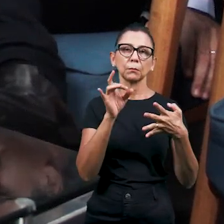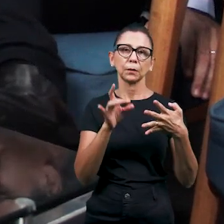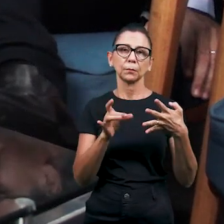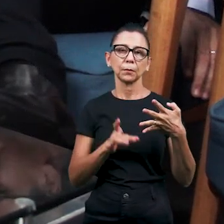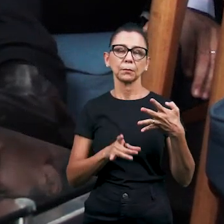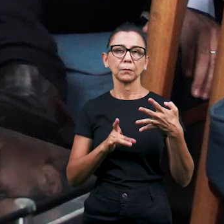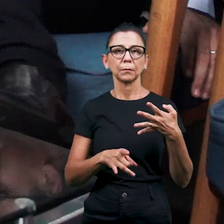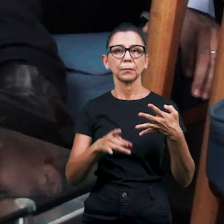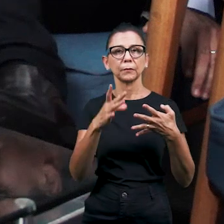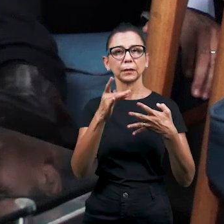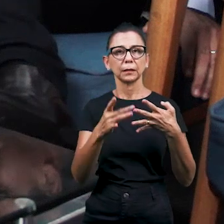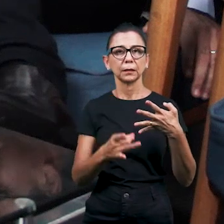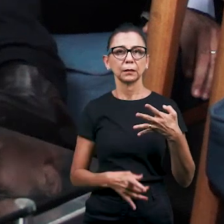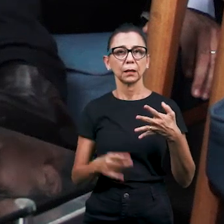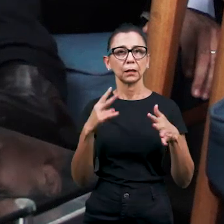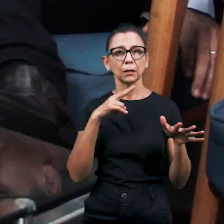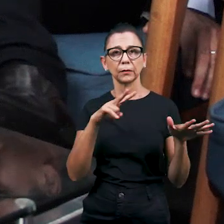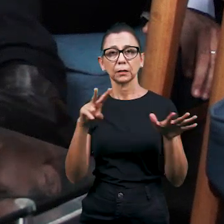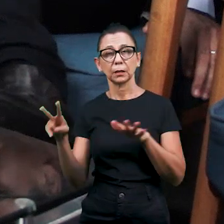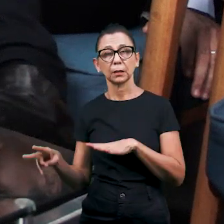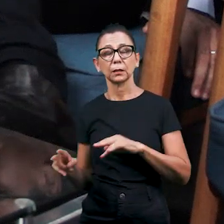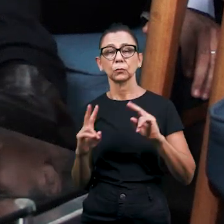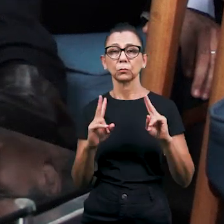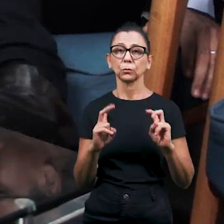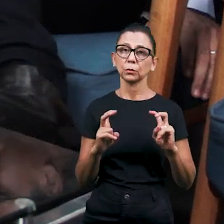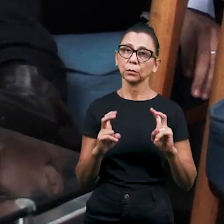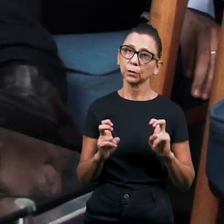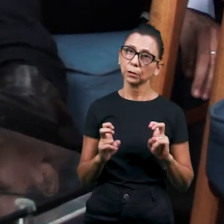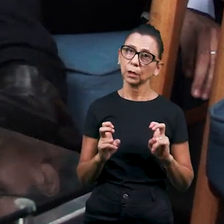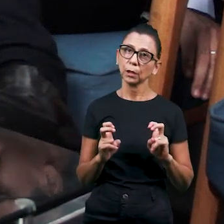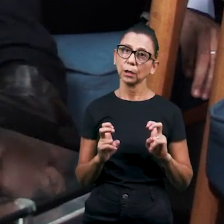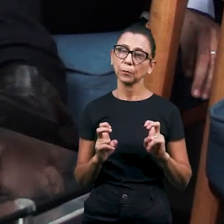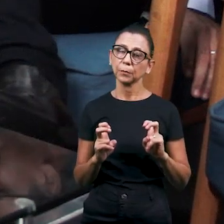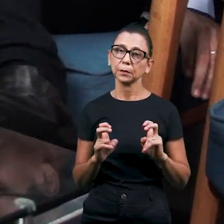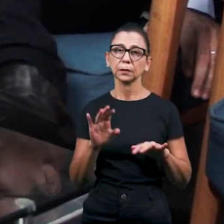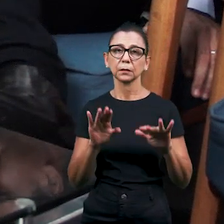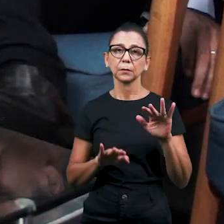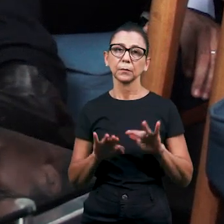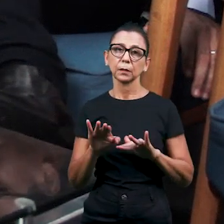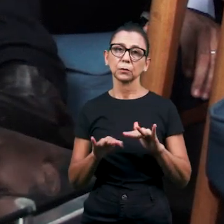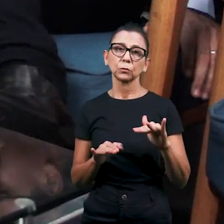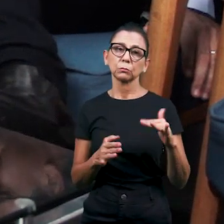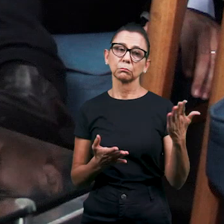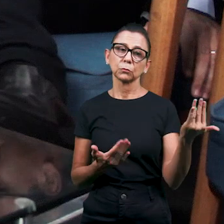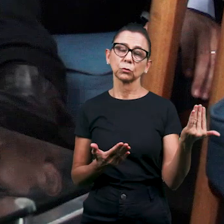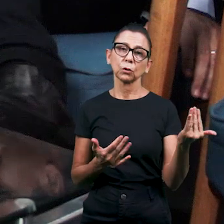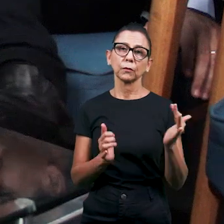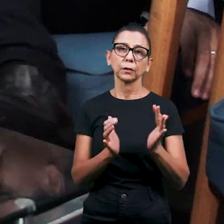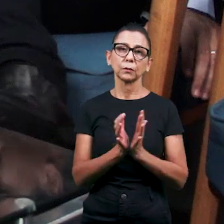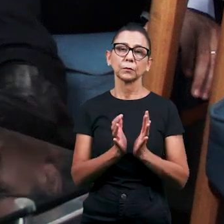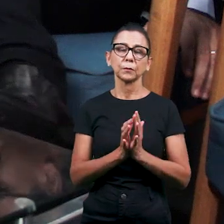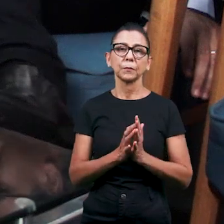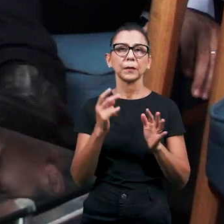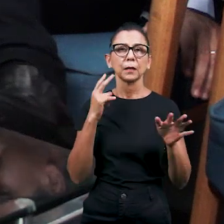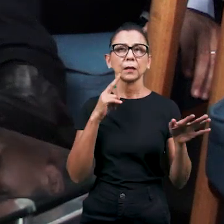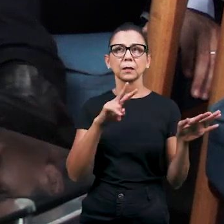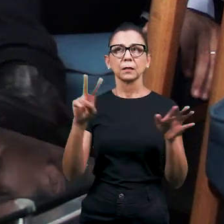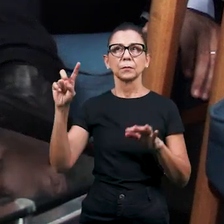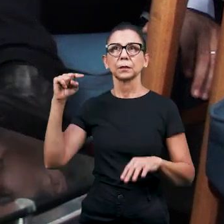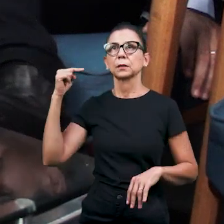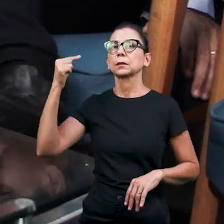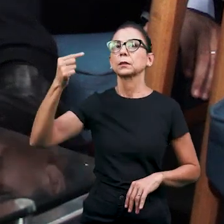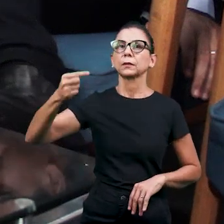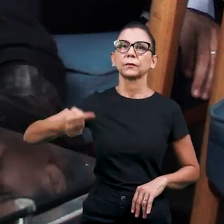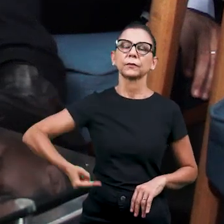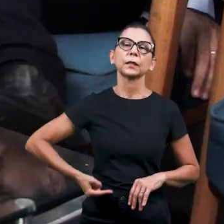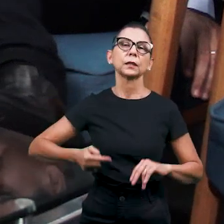vem, o tema vai ser sobre ganhar almas para Jesus. Vai ser aquele que ganha almas, sábio é. Então